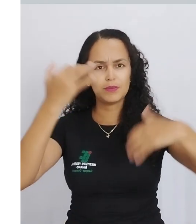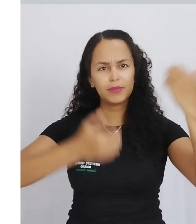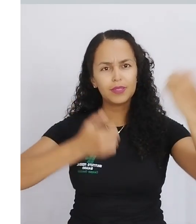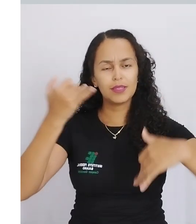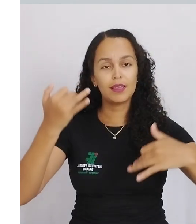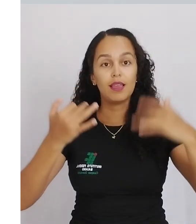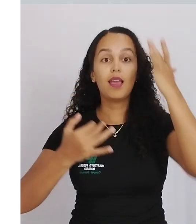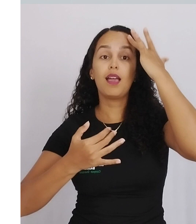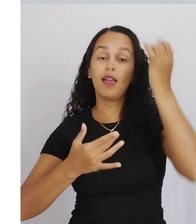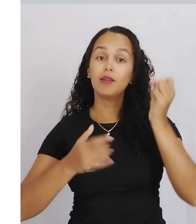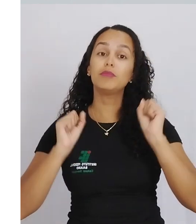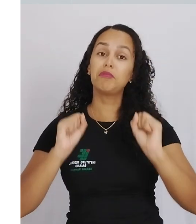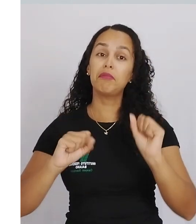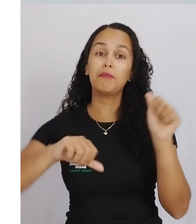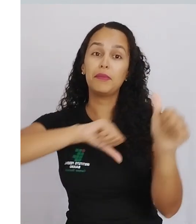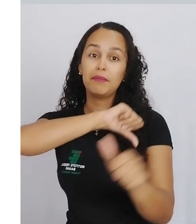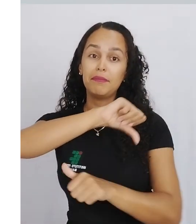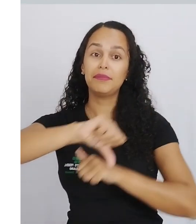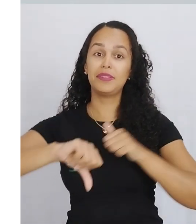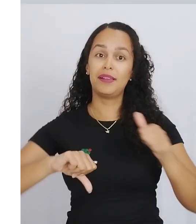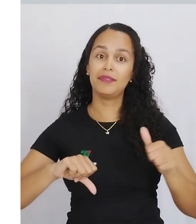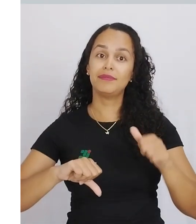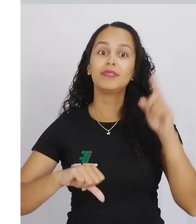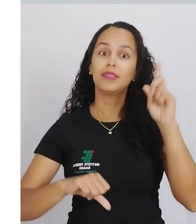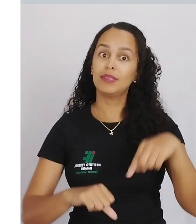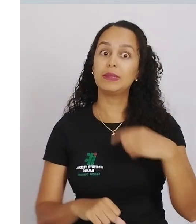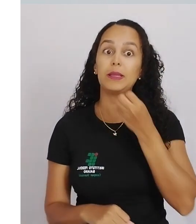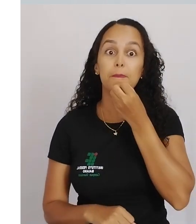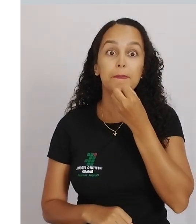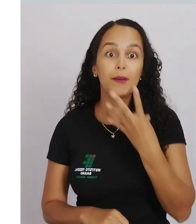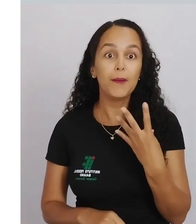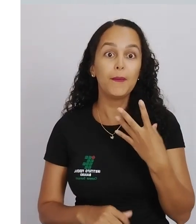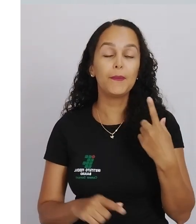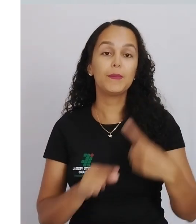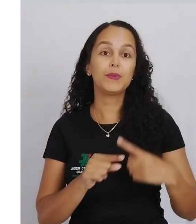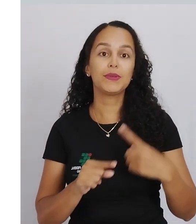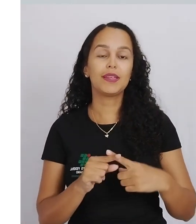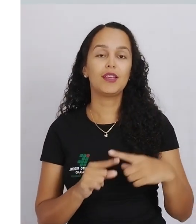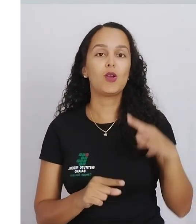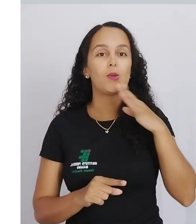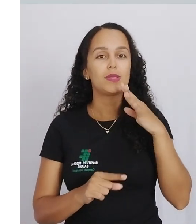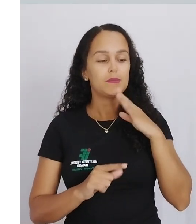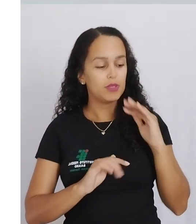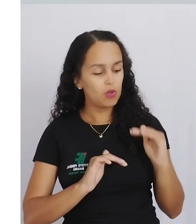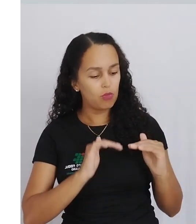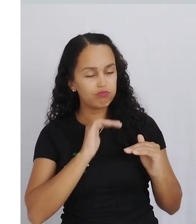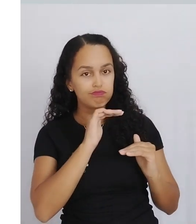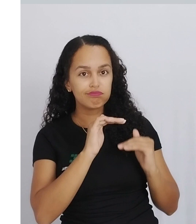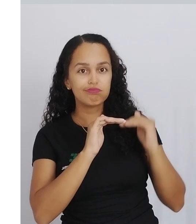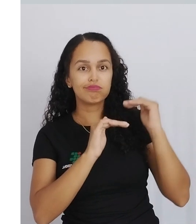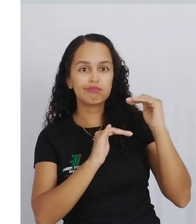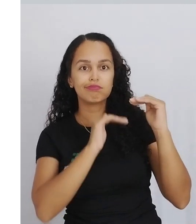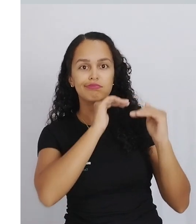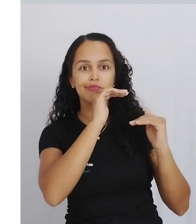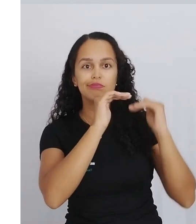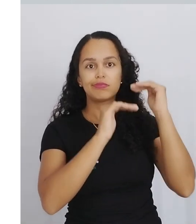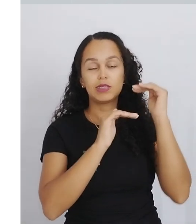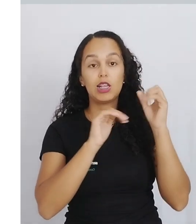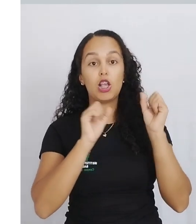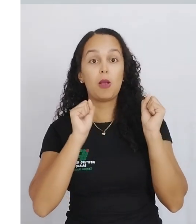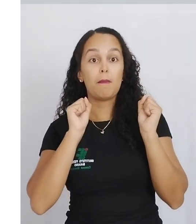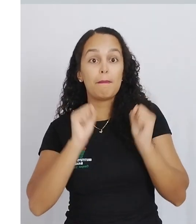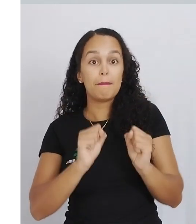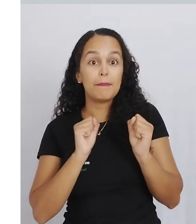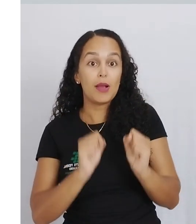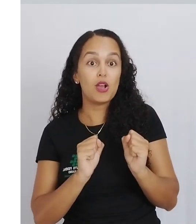ser mudado amanhã. E que bom, né? Porque mostra que é um conhecimento que está em constante aprimoramento, que ela